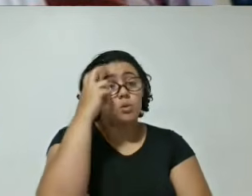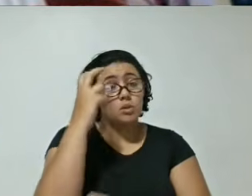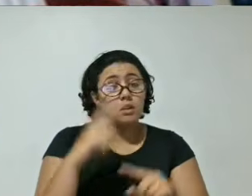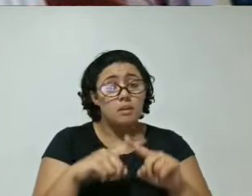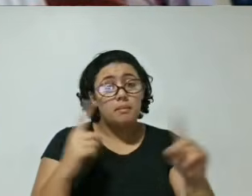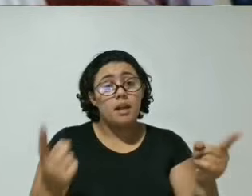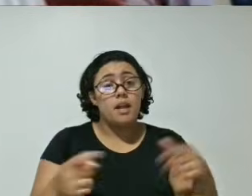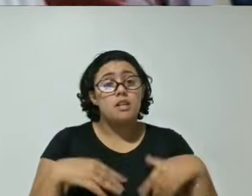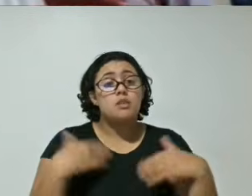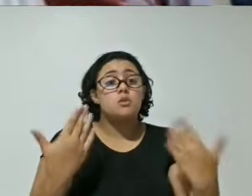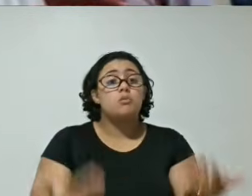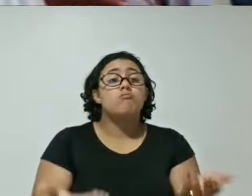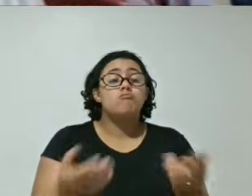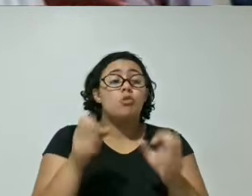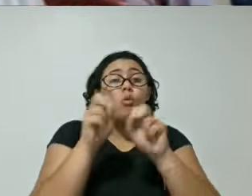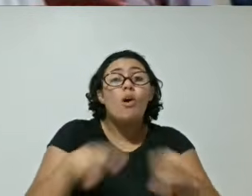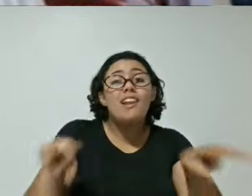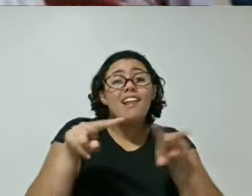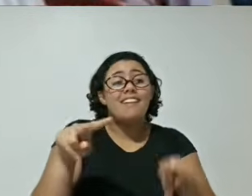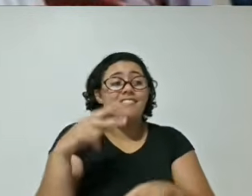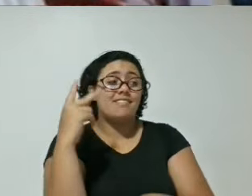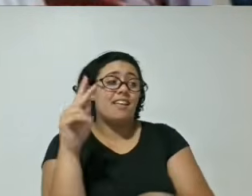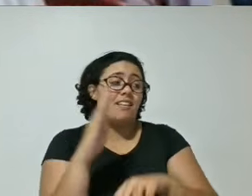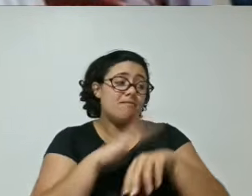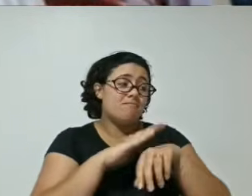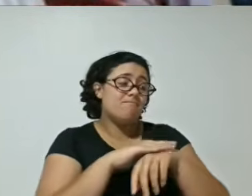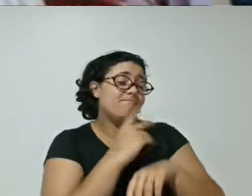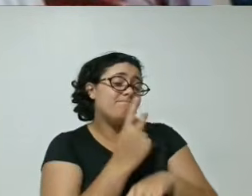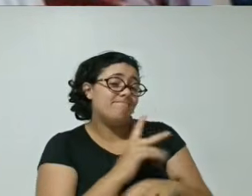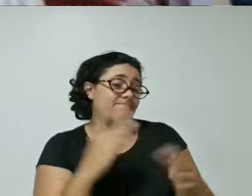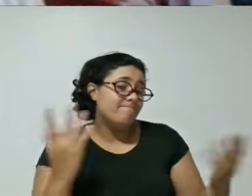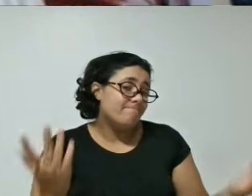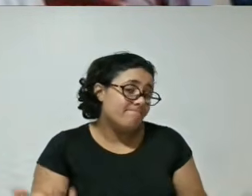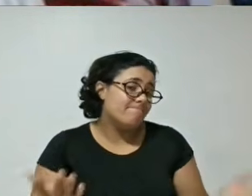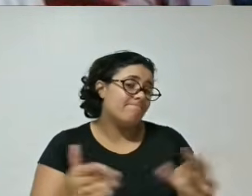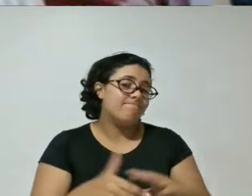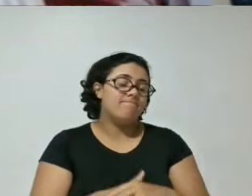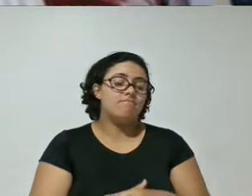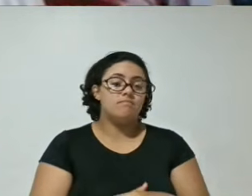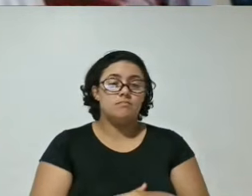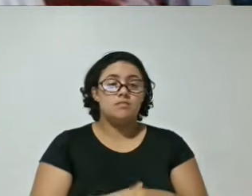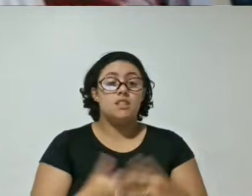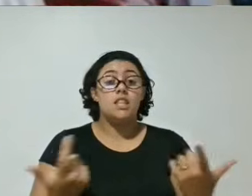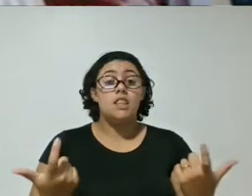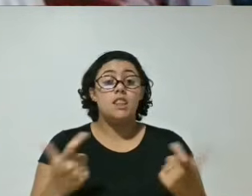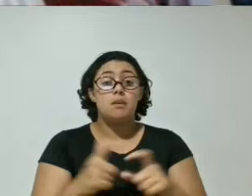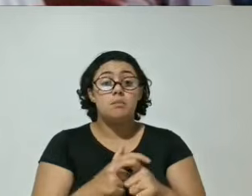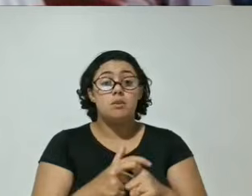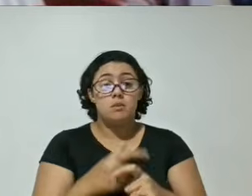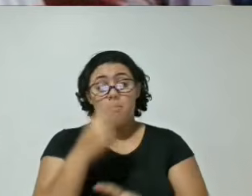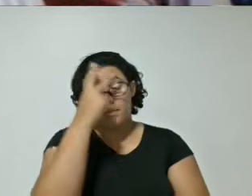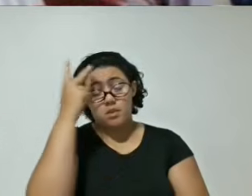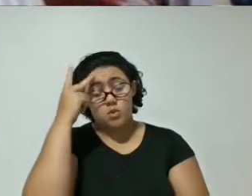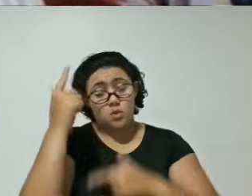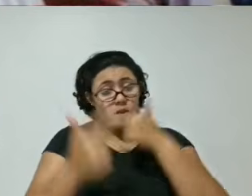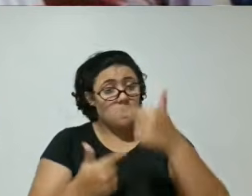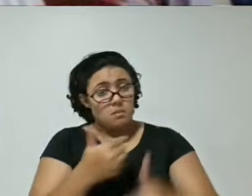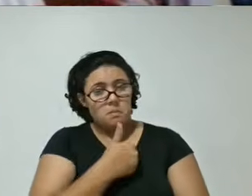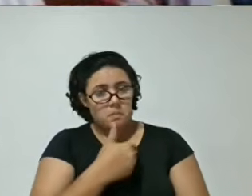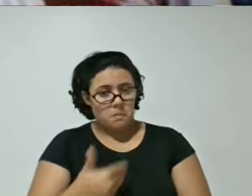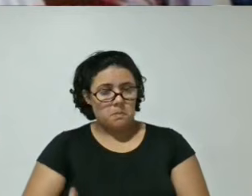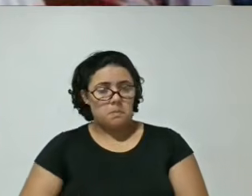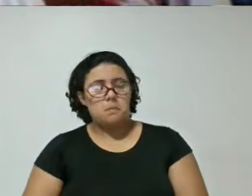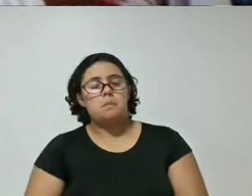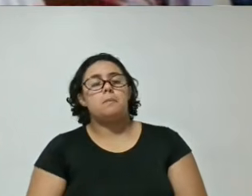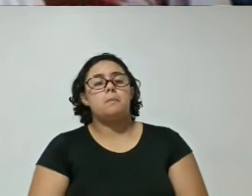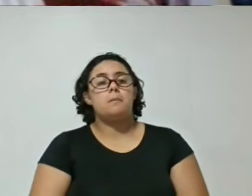ter esse olhar, né? E nem sempre se tem. A gente só teve uma diminuição do corpo de servidores,